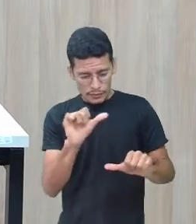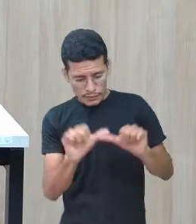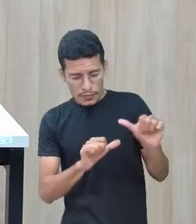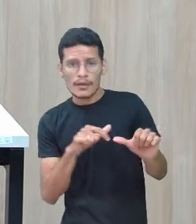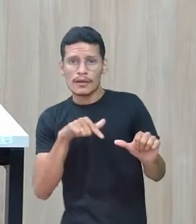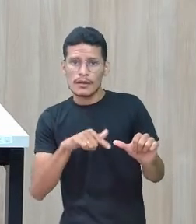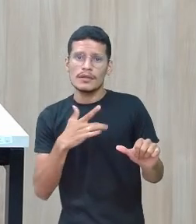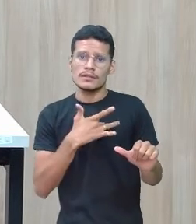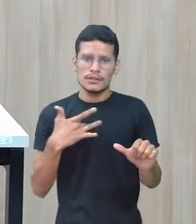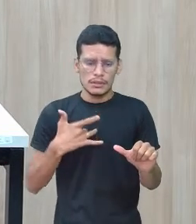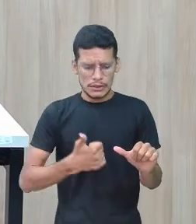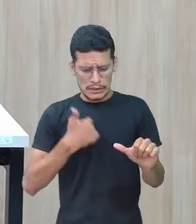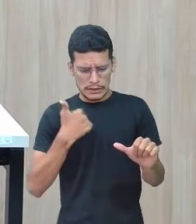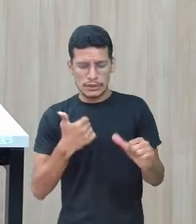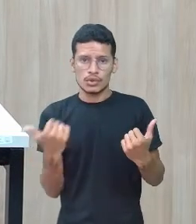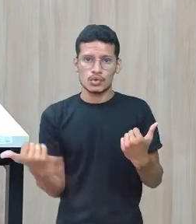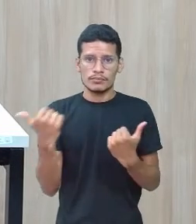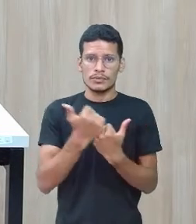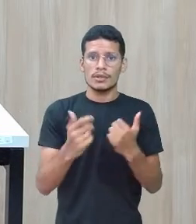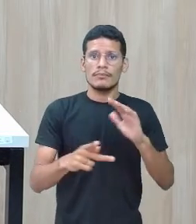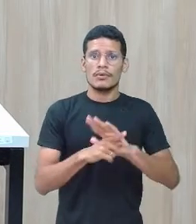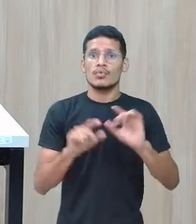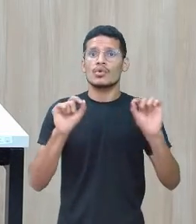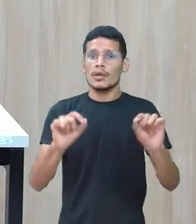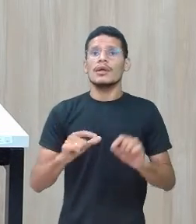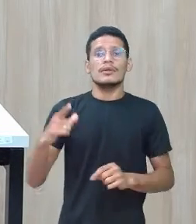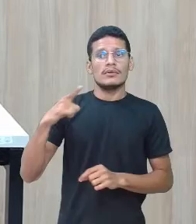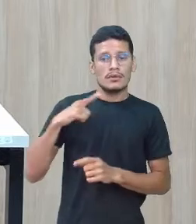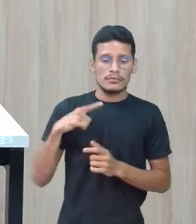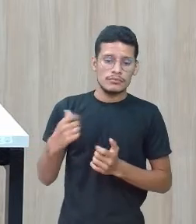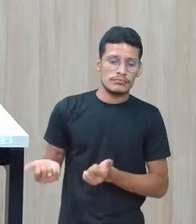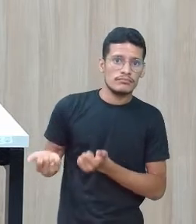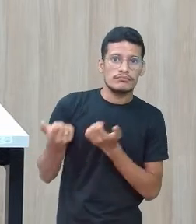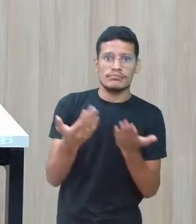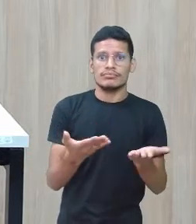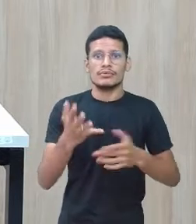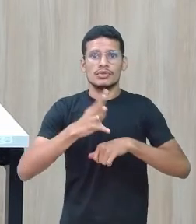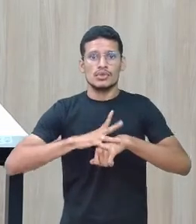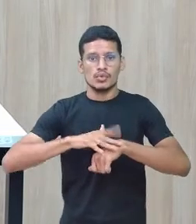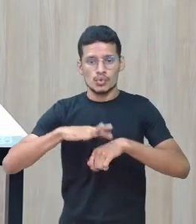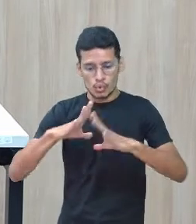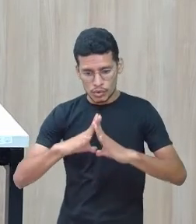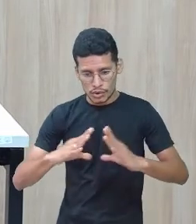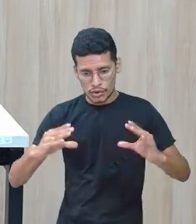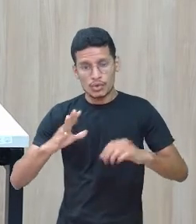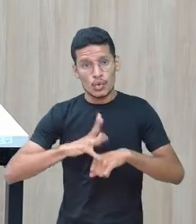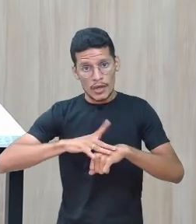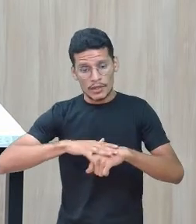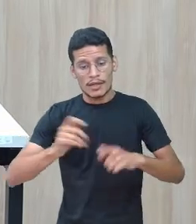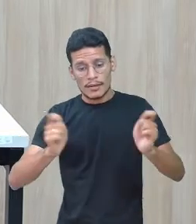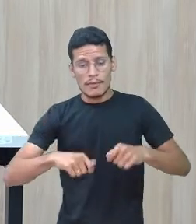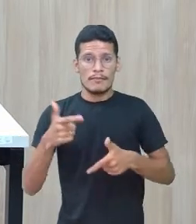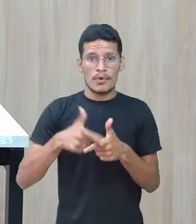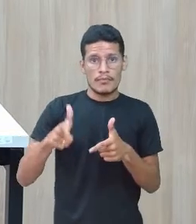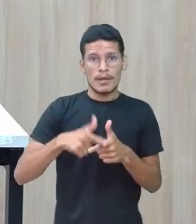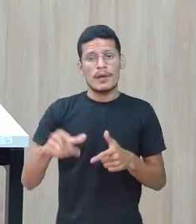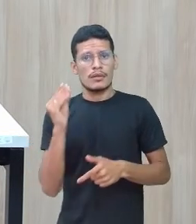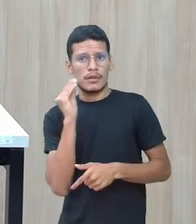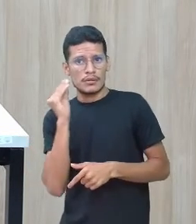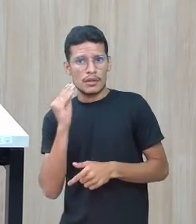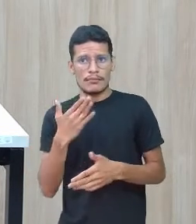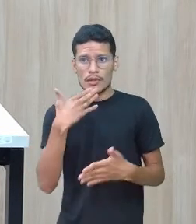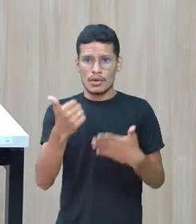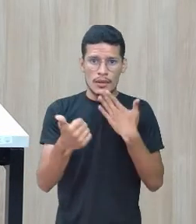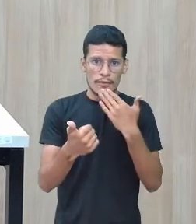vai substituir por aquele DNA que está trazendo a doença, o problema, e tentar